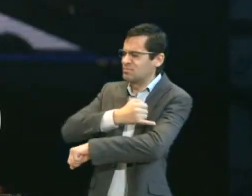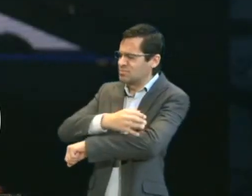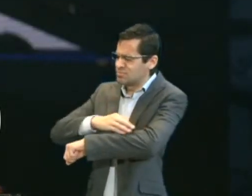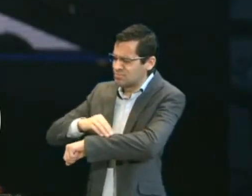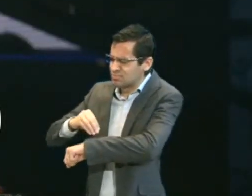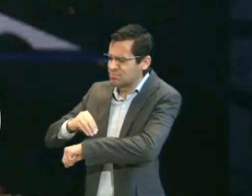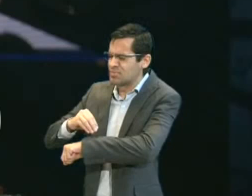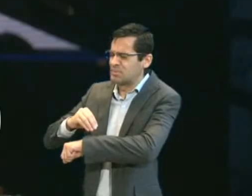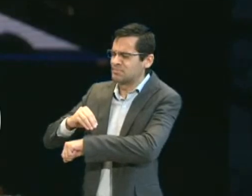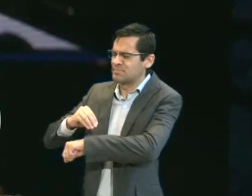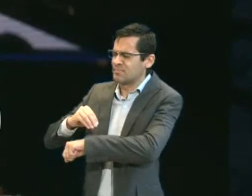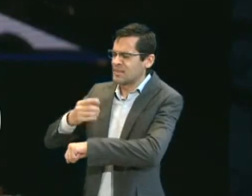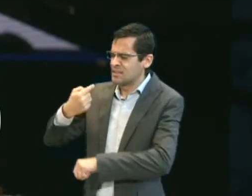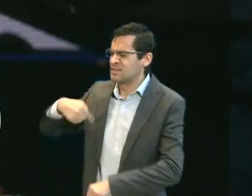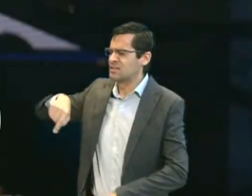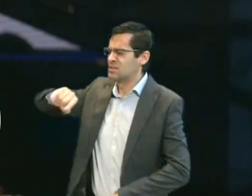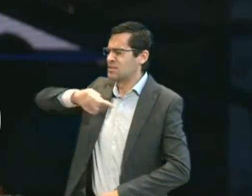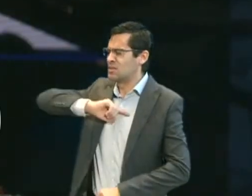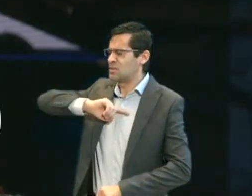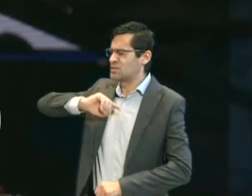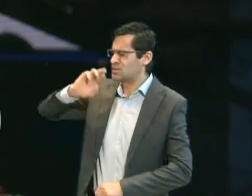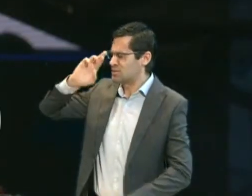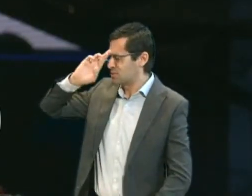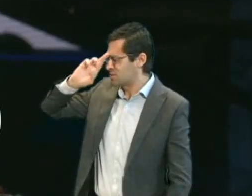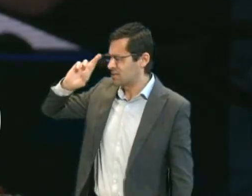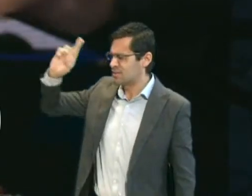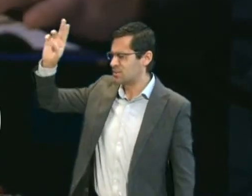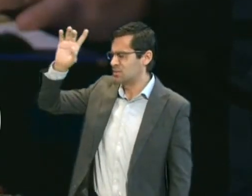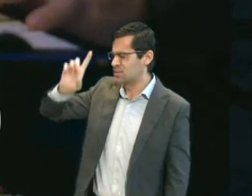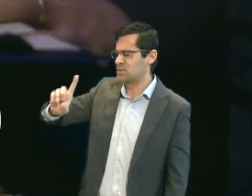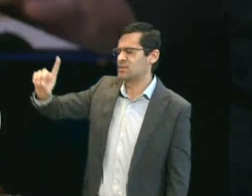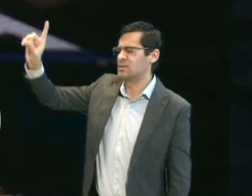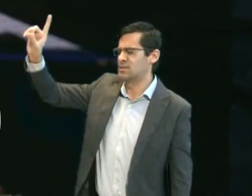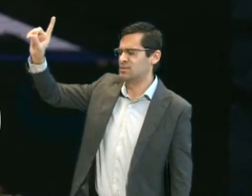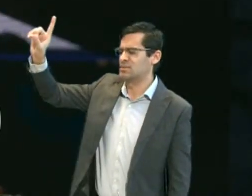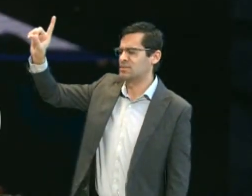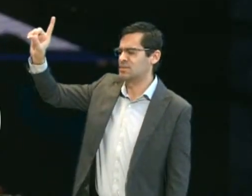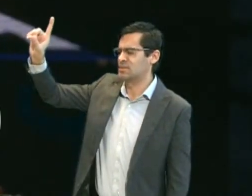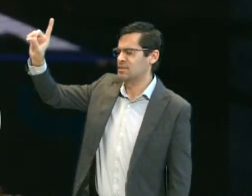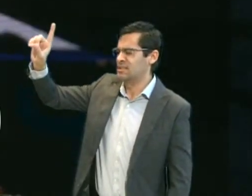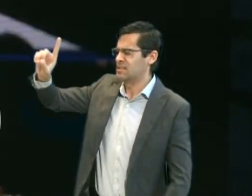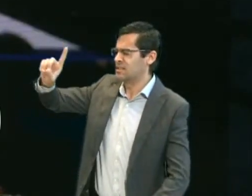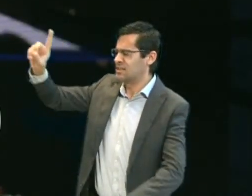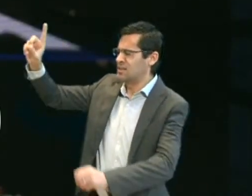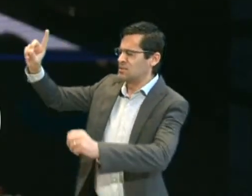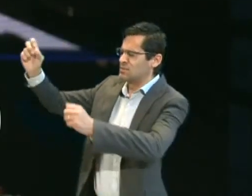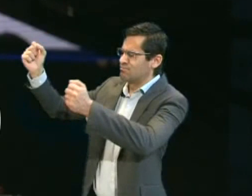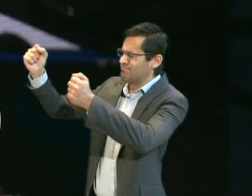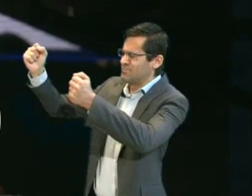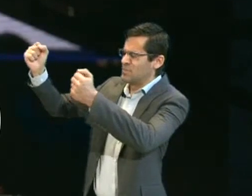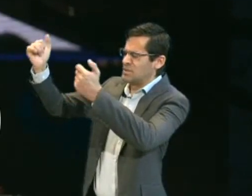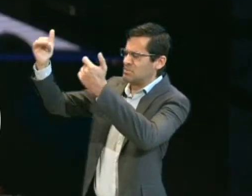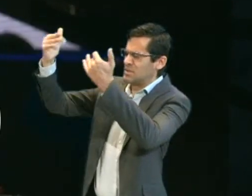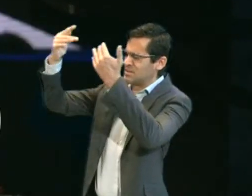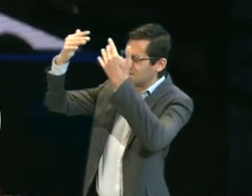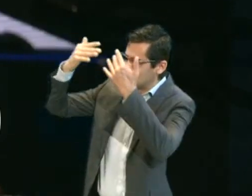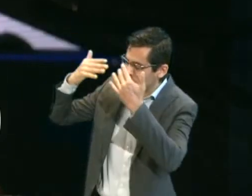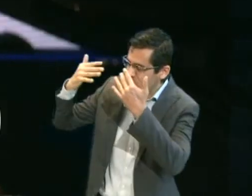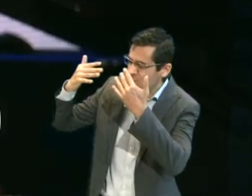Jacó, nosso Deus, que a bênção que o